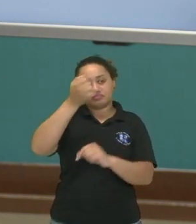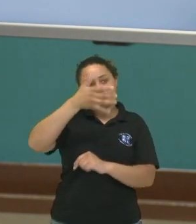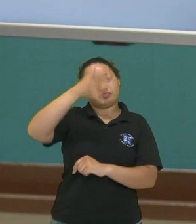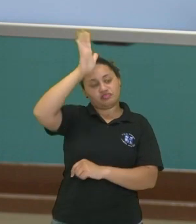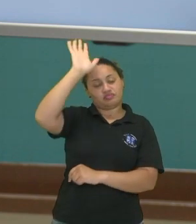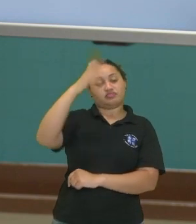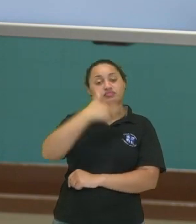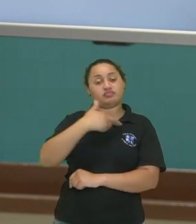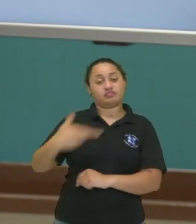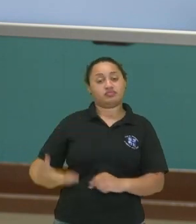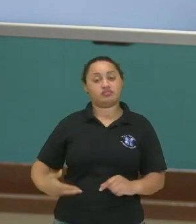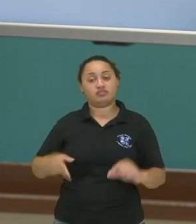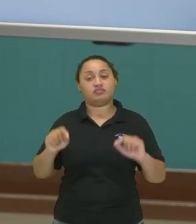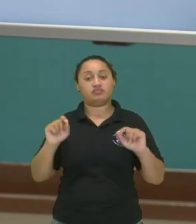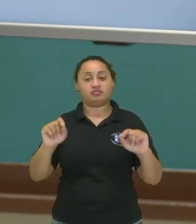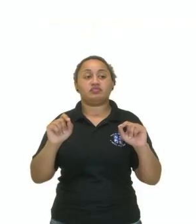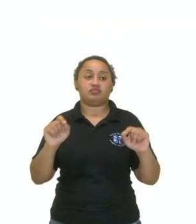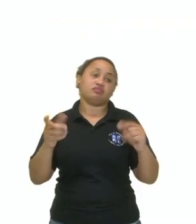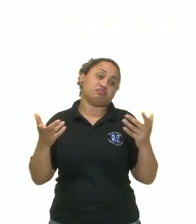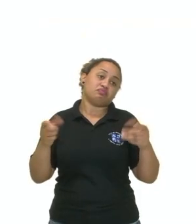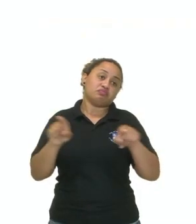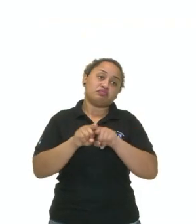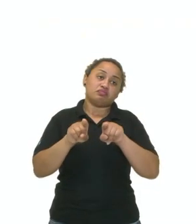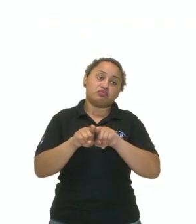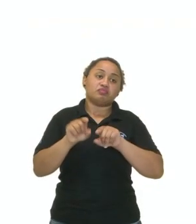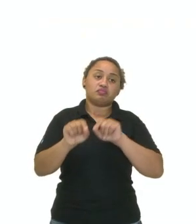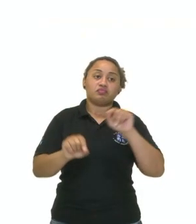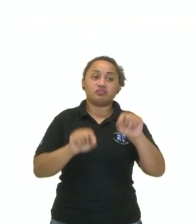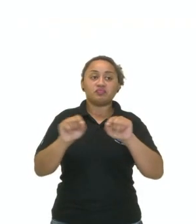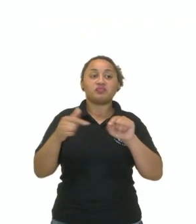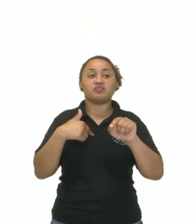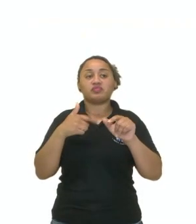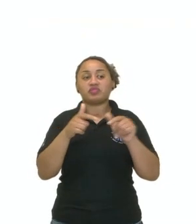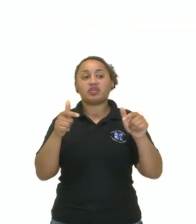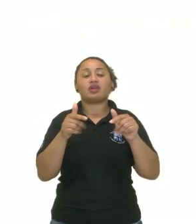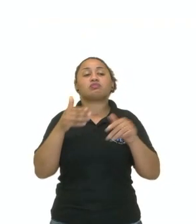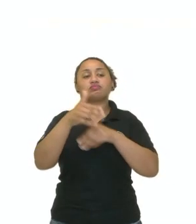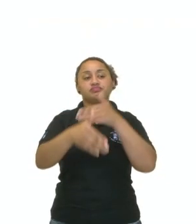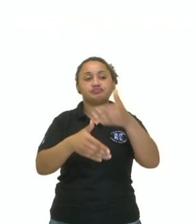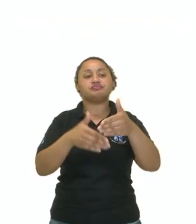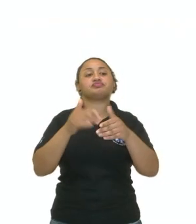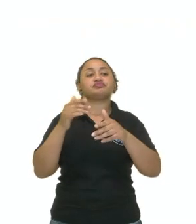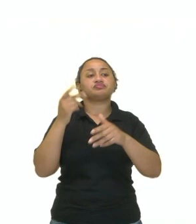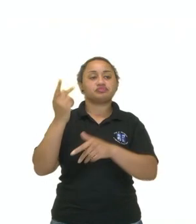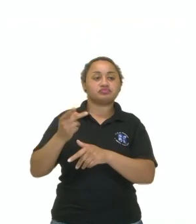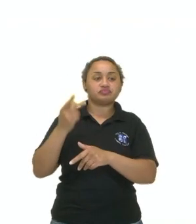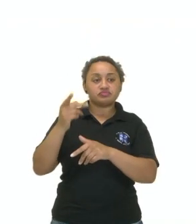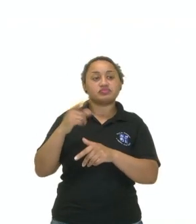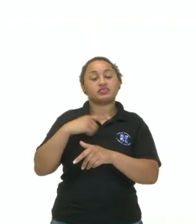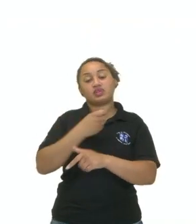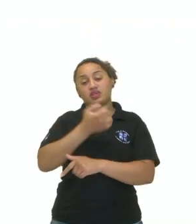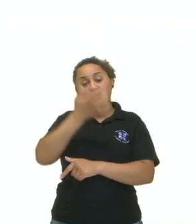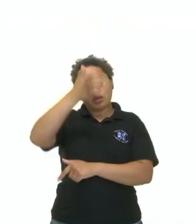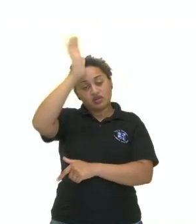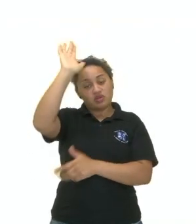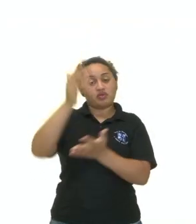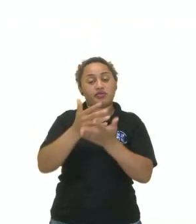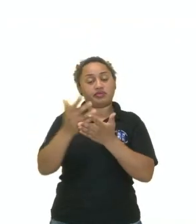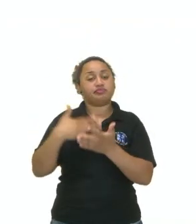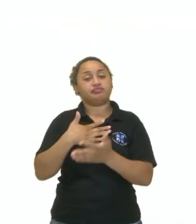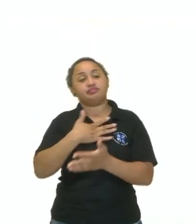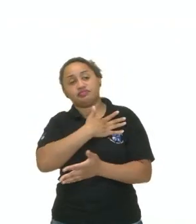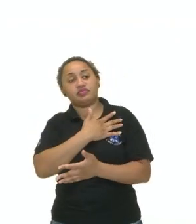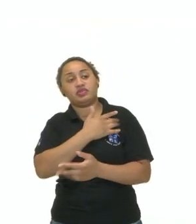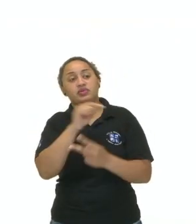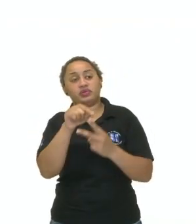República passa, e também com o aumento das lutas sociais e participação política dos plebeus, os romanos passaram a guerrear aí para duas